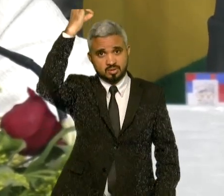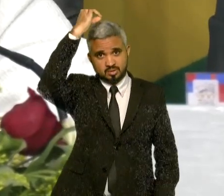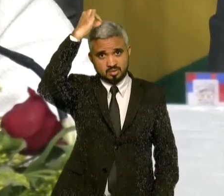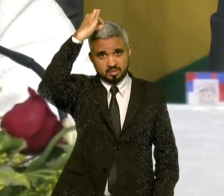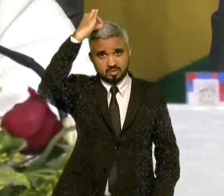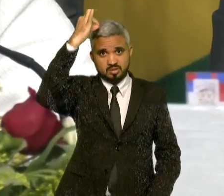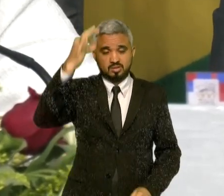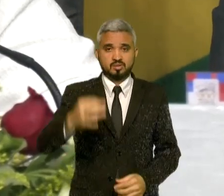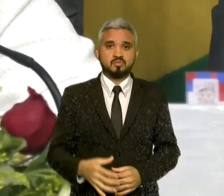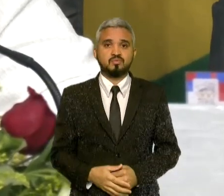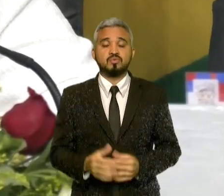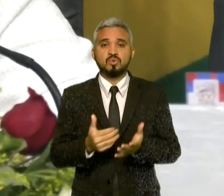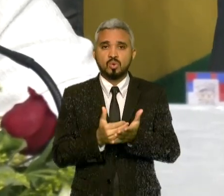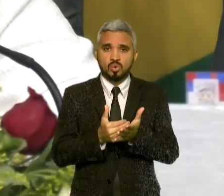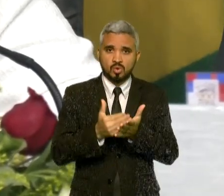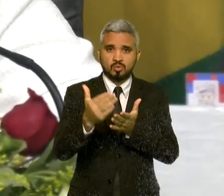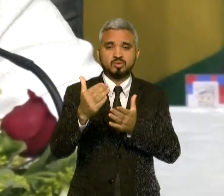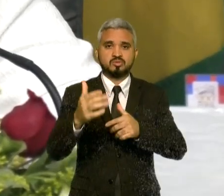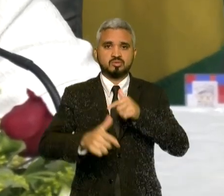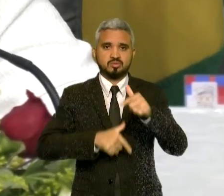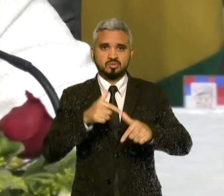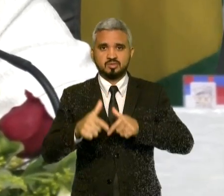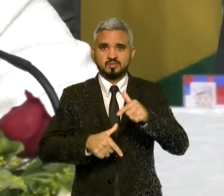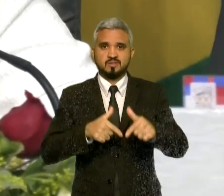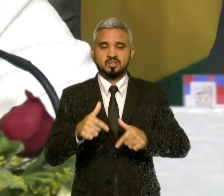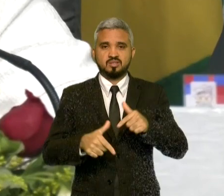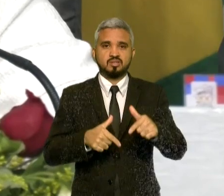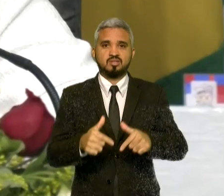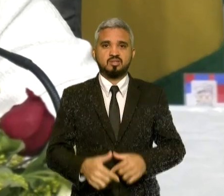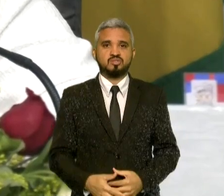Santo, iniciamos os nossos trabalhos.